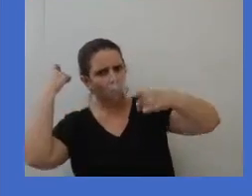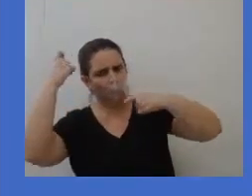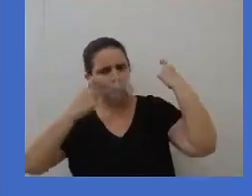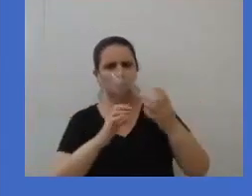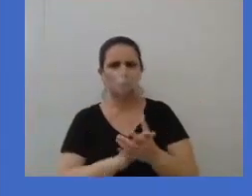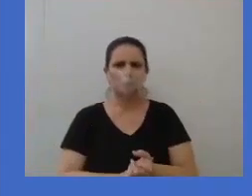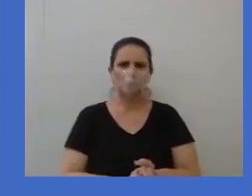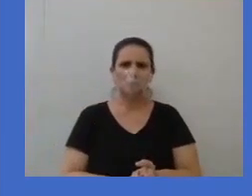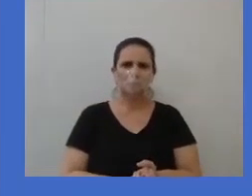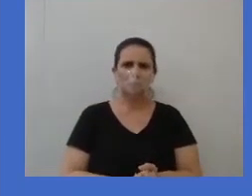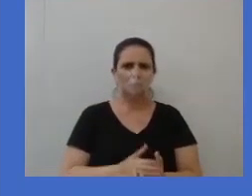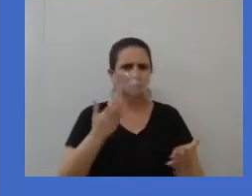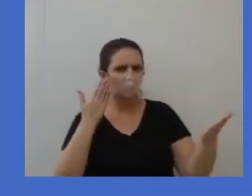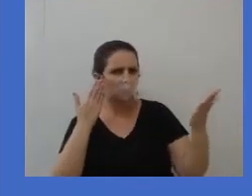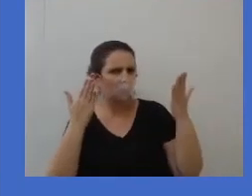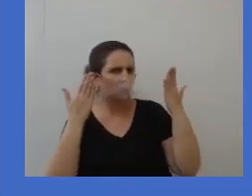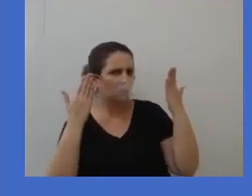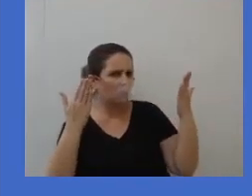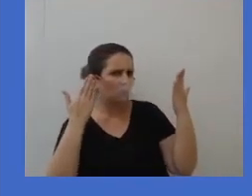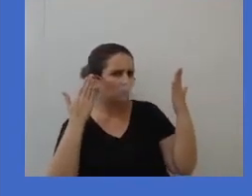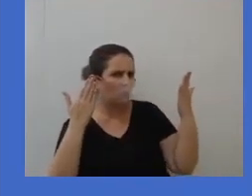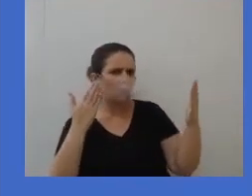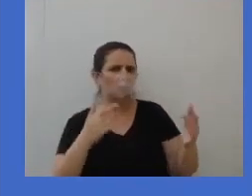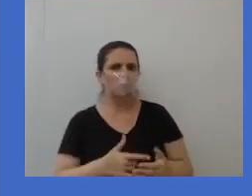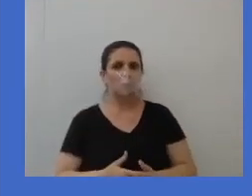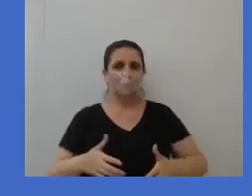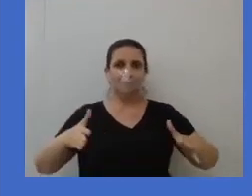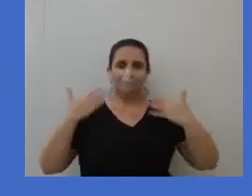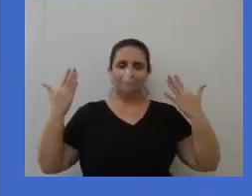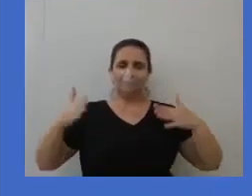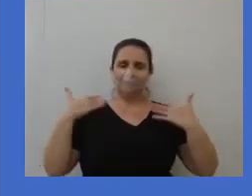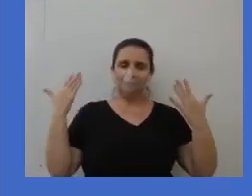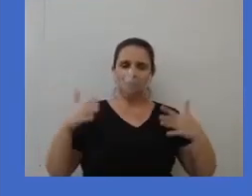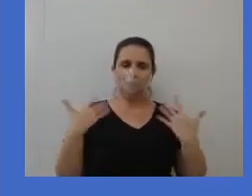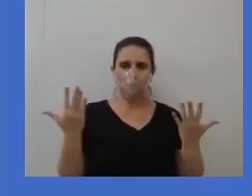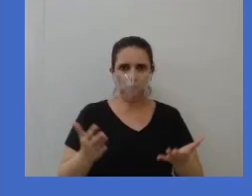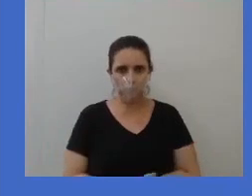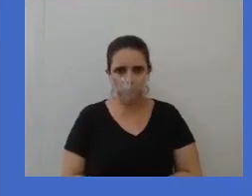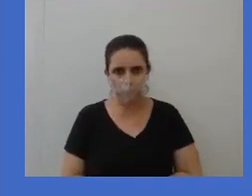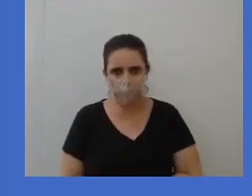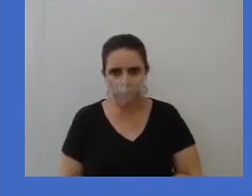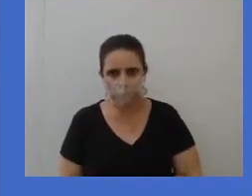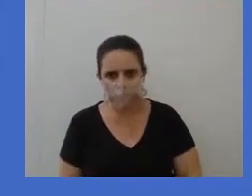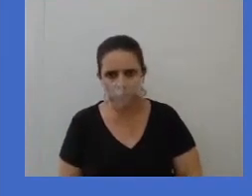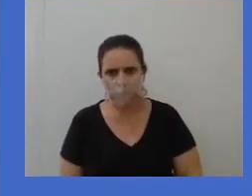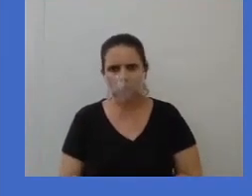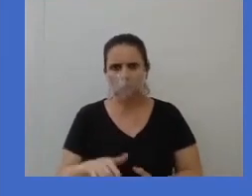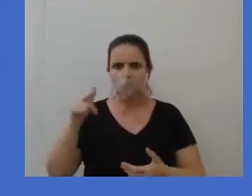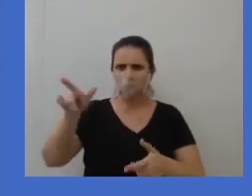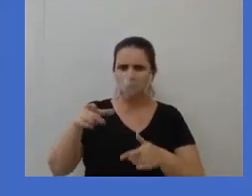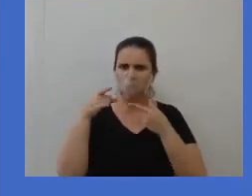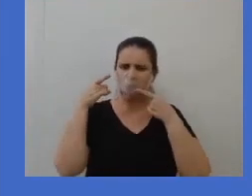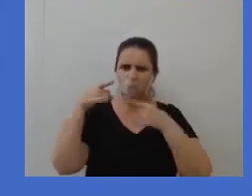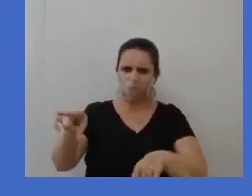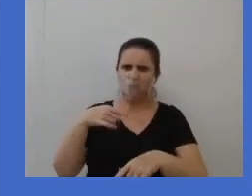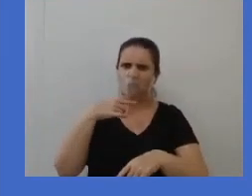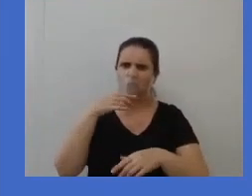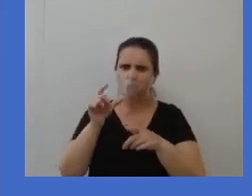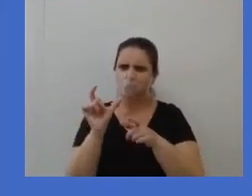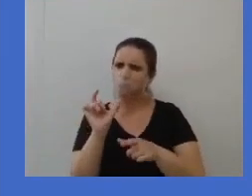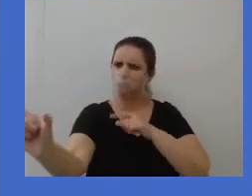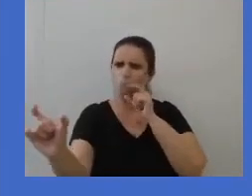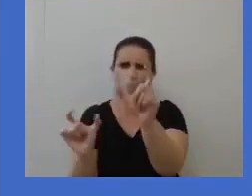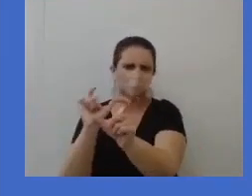preocupado, desconfiado e entusiasmado. Bem, alguém que xinga o outro, dizendo que ele